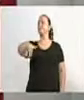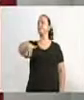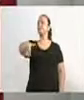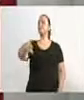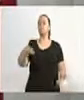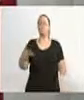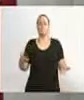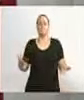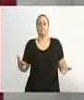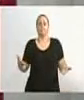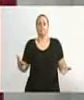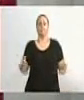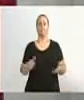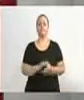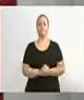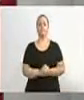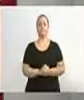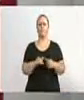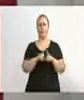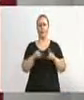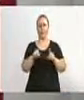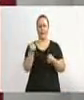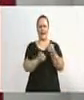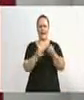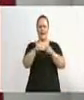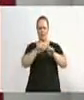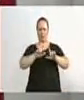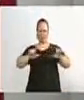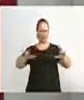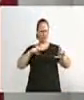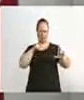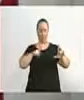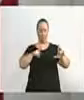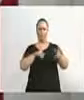e tem um adesivo no carro dele. Fora Dilma e leva o PT junto.